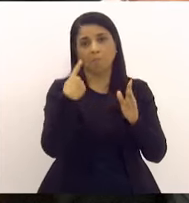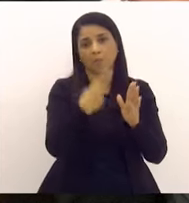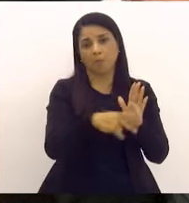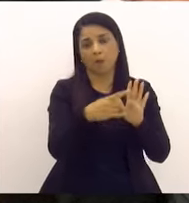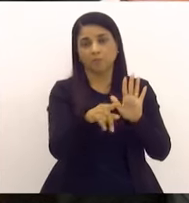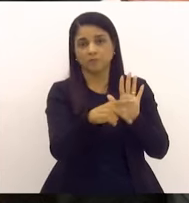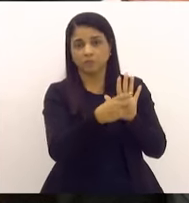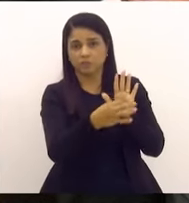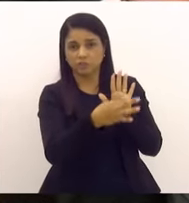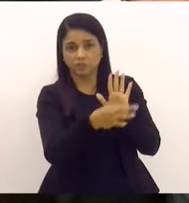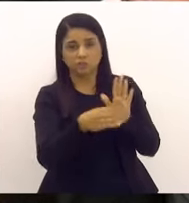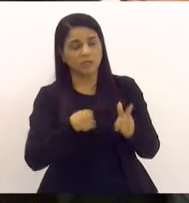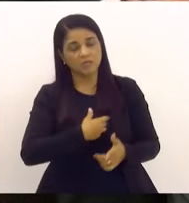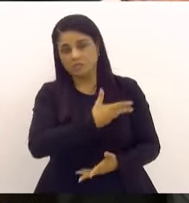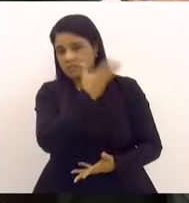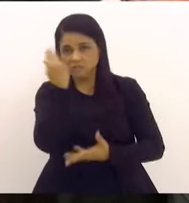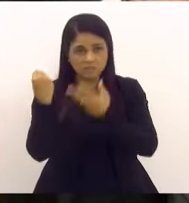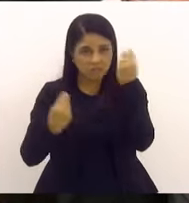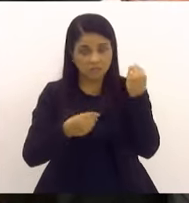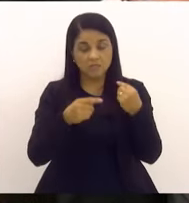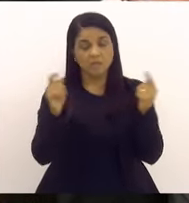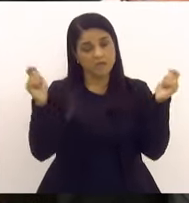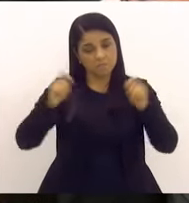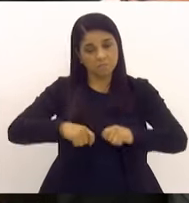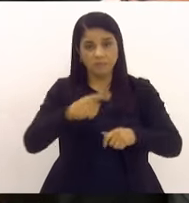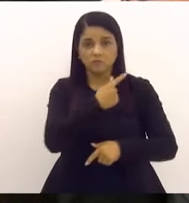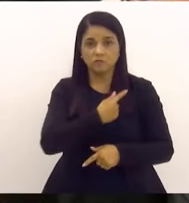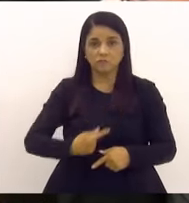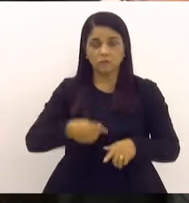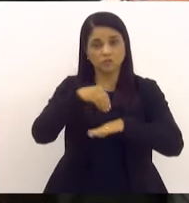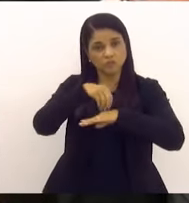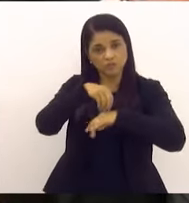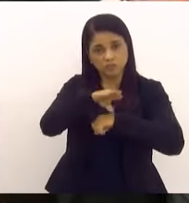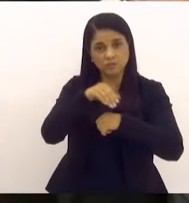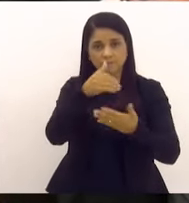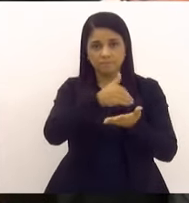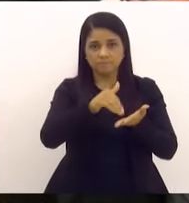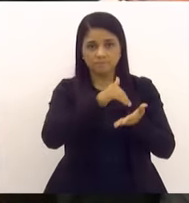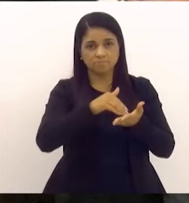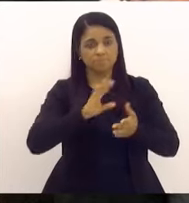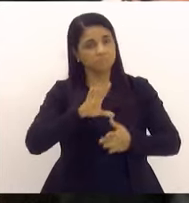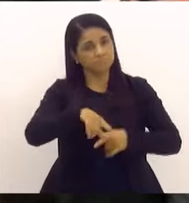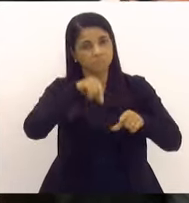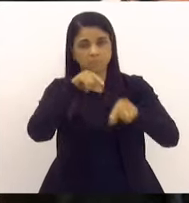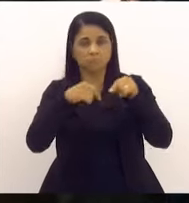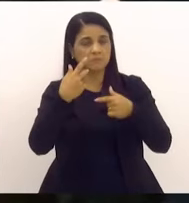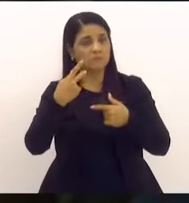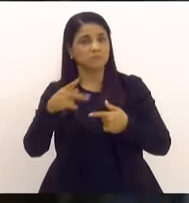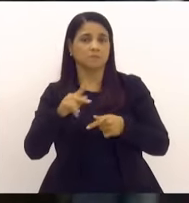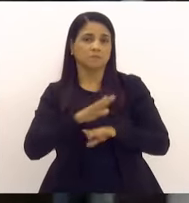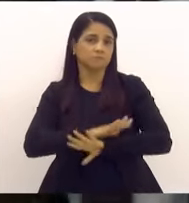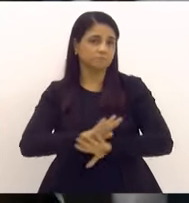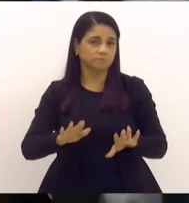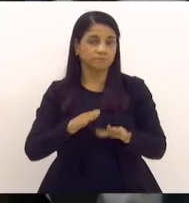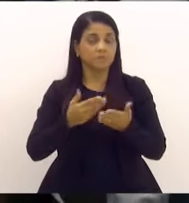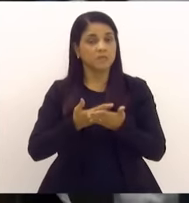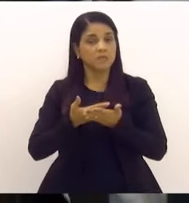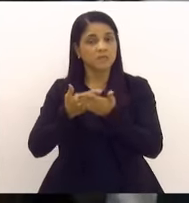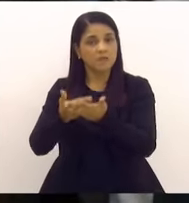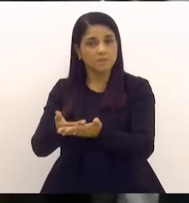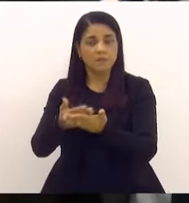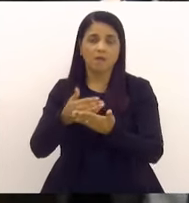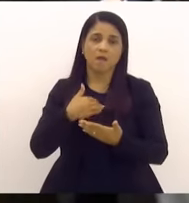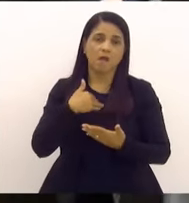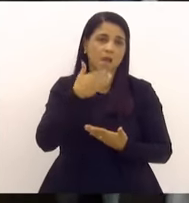e esquecer da capacidade do governador, que é de indicar o secretário que bem entender. Então, encaminhar, independente de